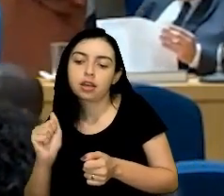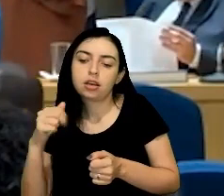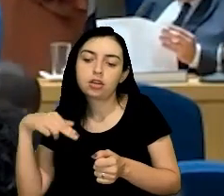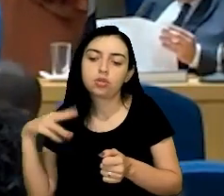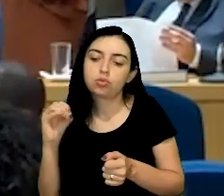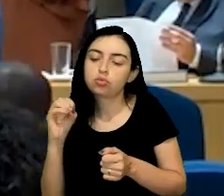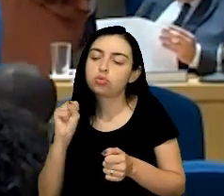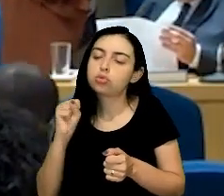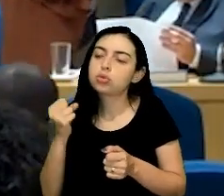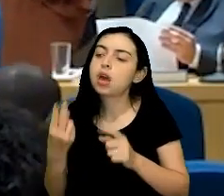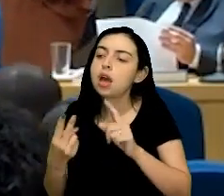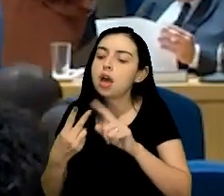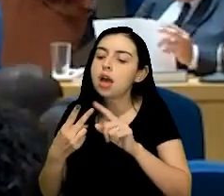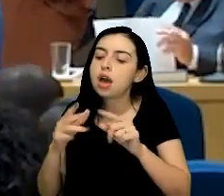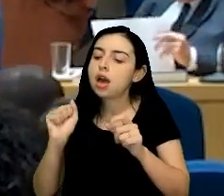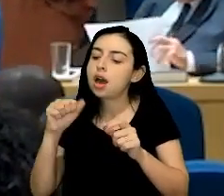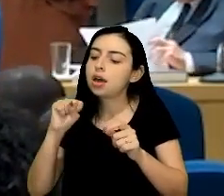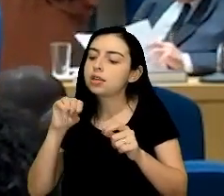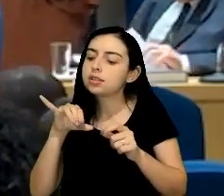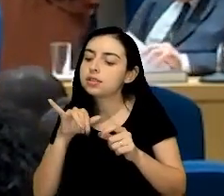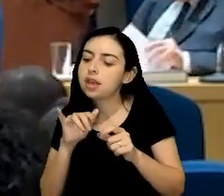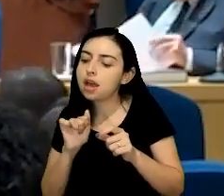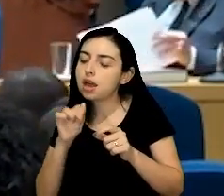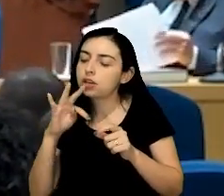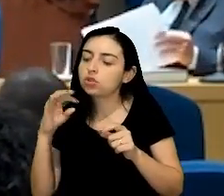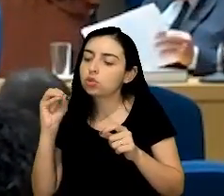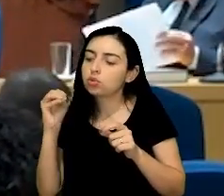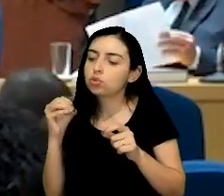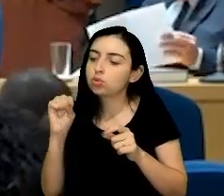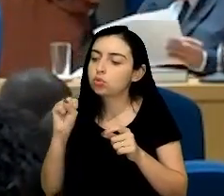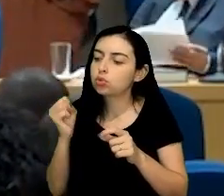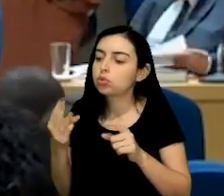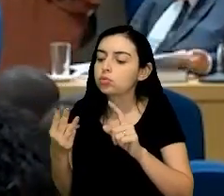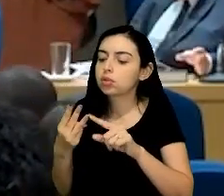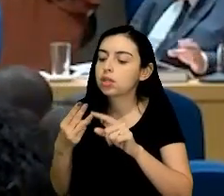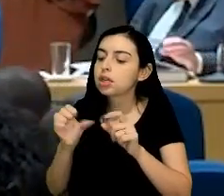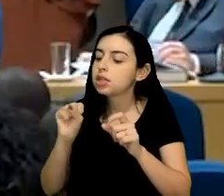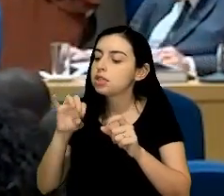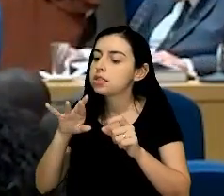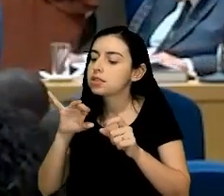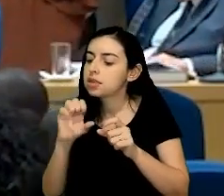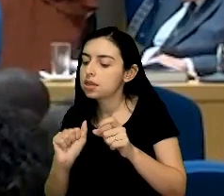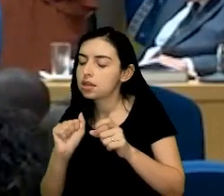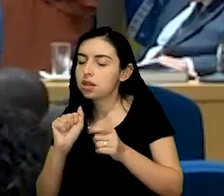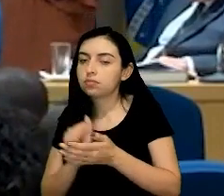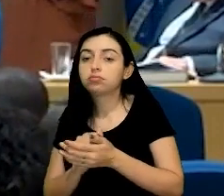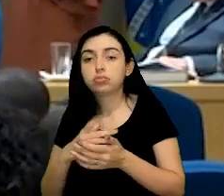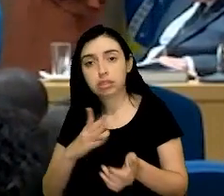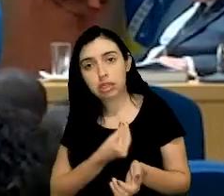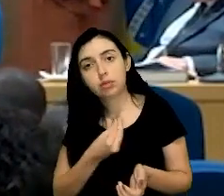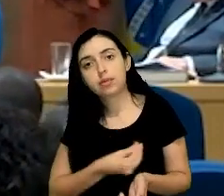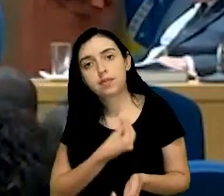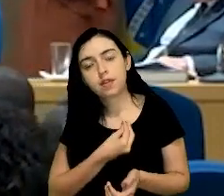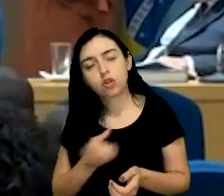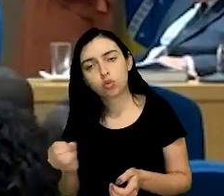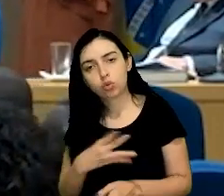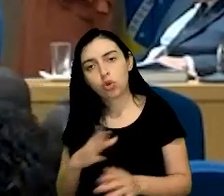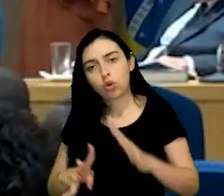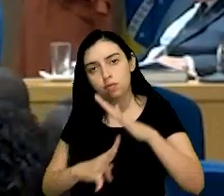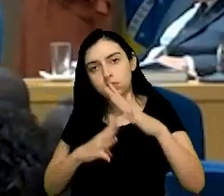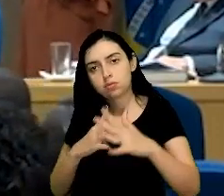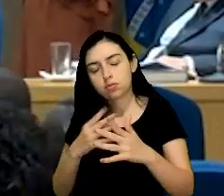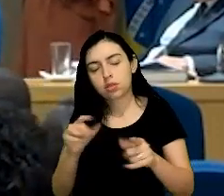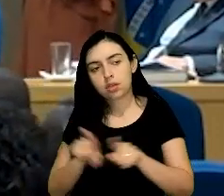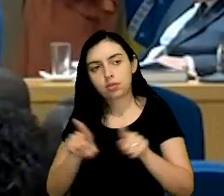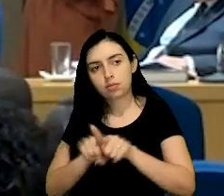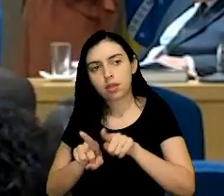os sírios, então vejam, todas as colônias sírias do oeste paulista têm uma presença dos novos refugiados, e também aonde estão